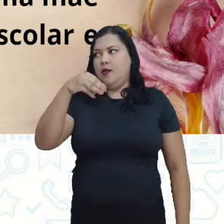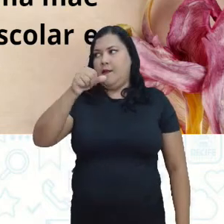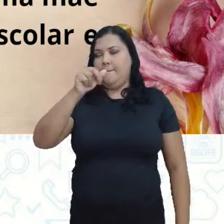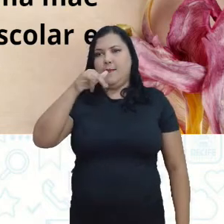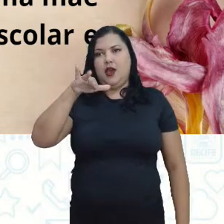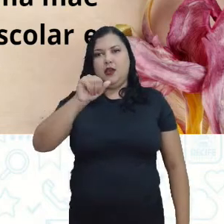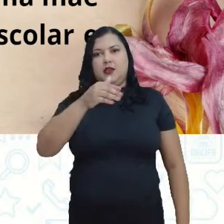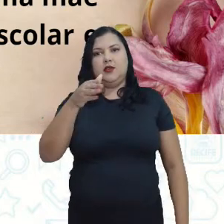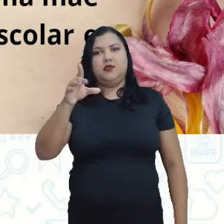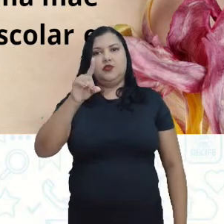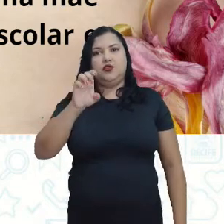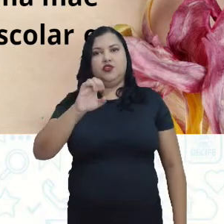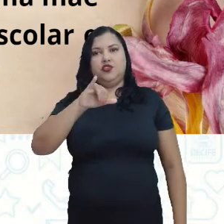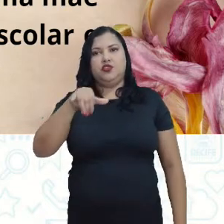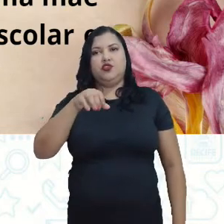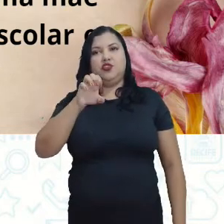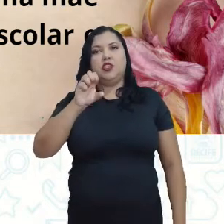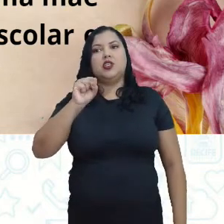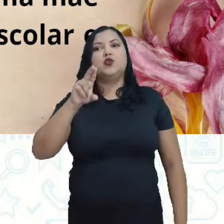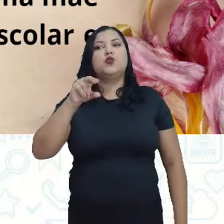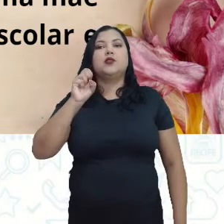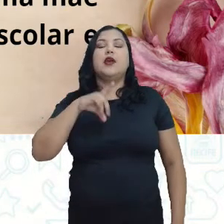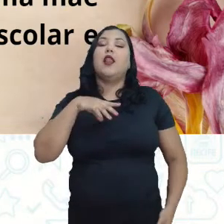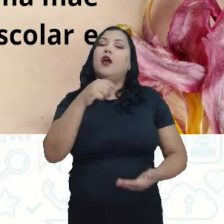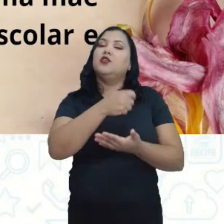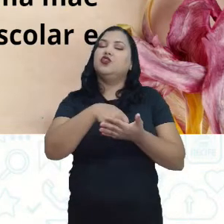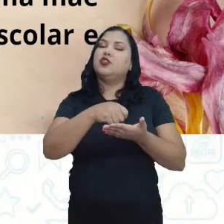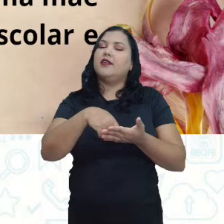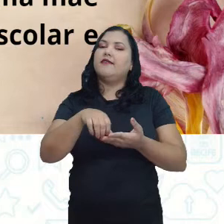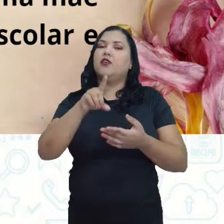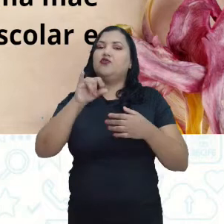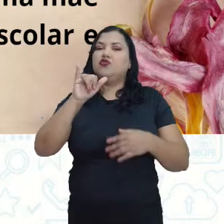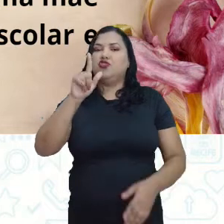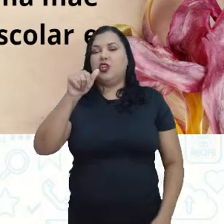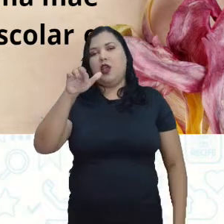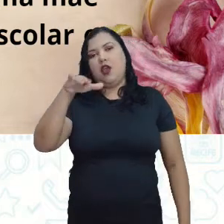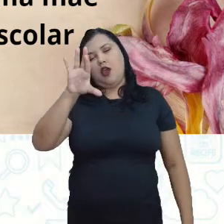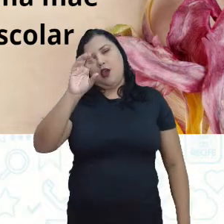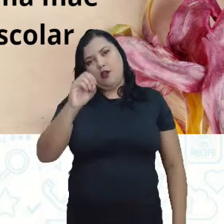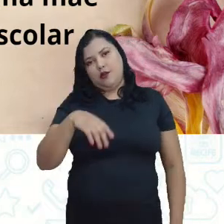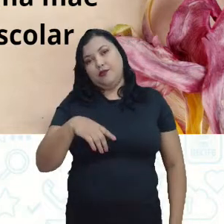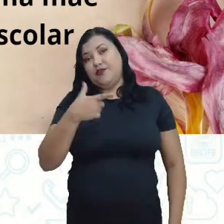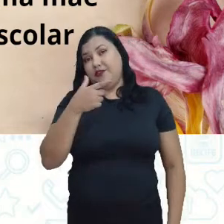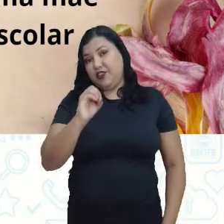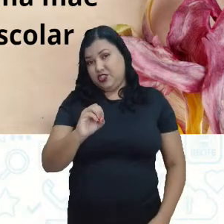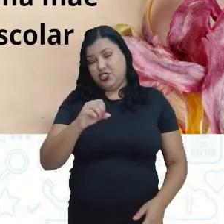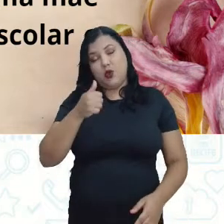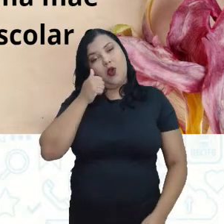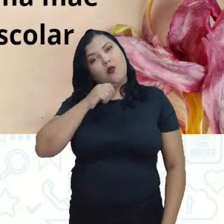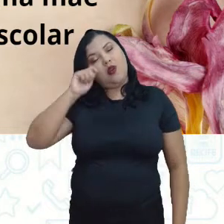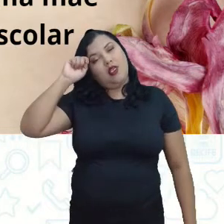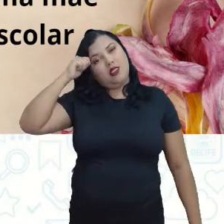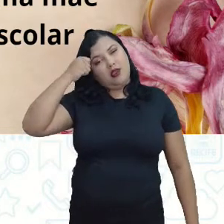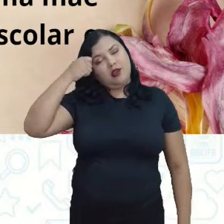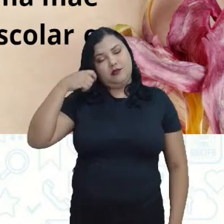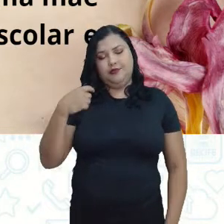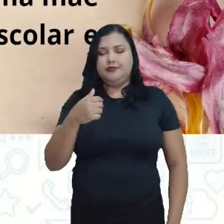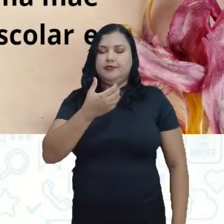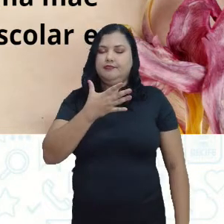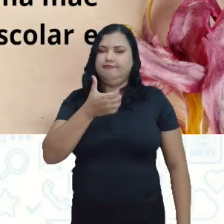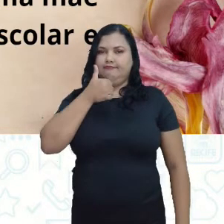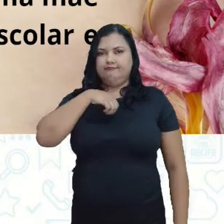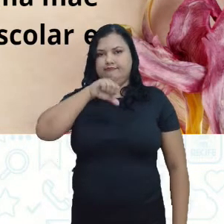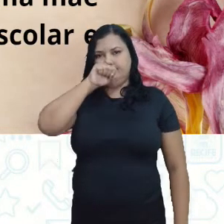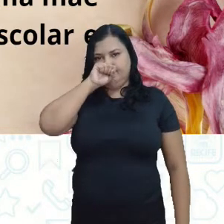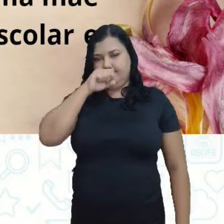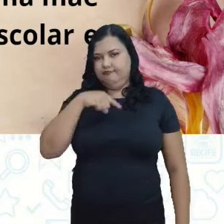1960. A obra reúne 20 diários escritos por Carolina, uma mãe solteira, mulher negra, sem instrução escolar,